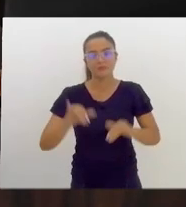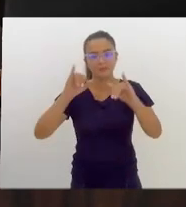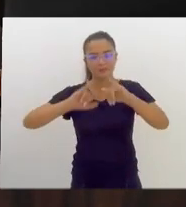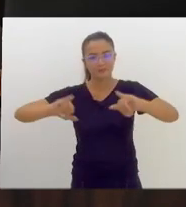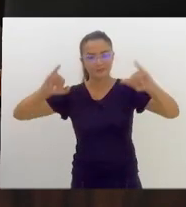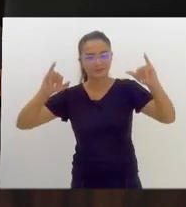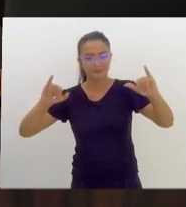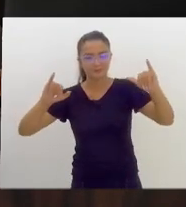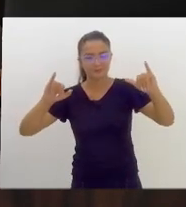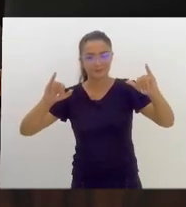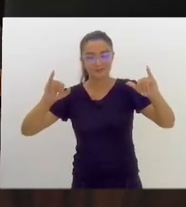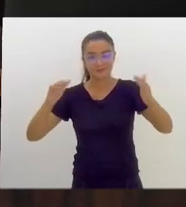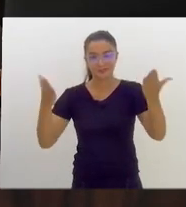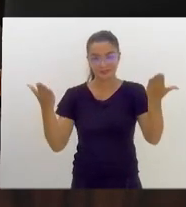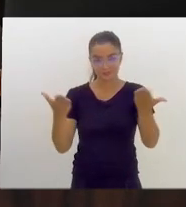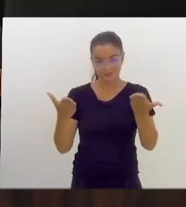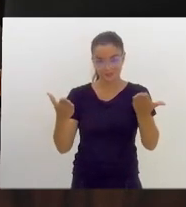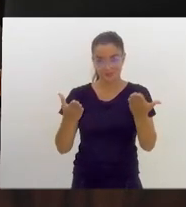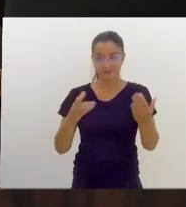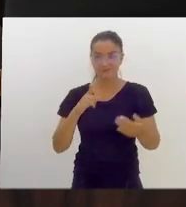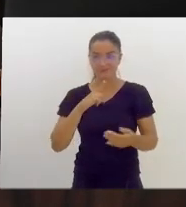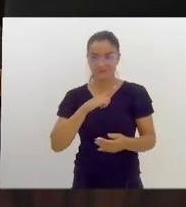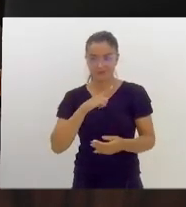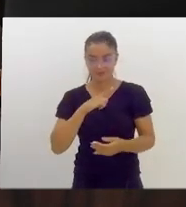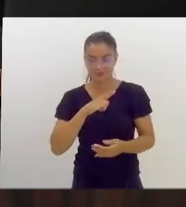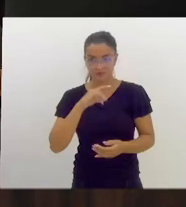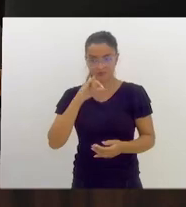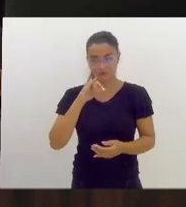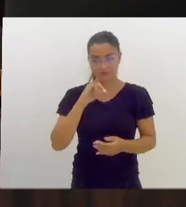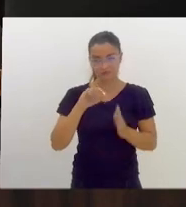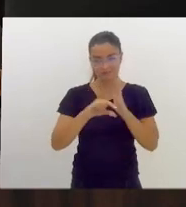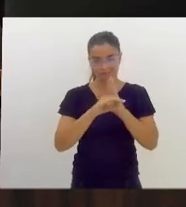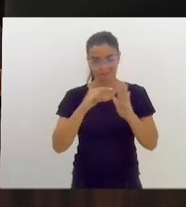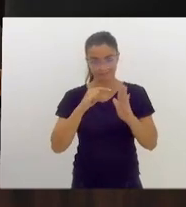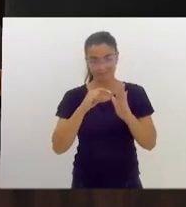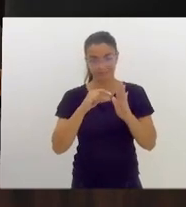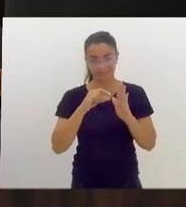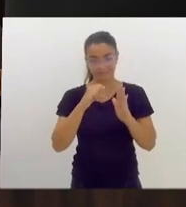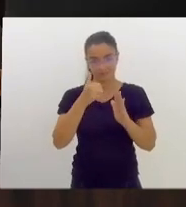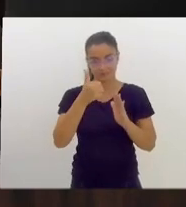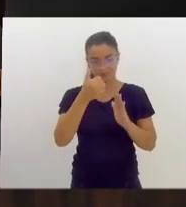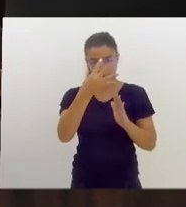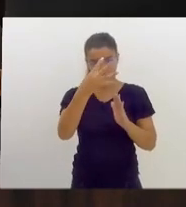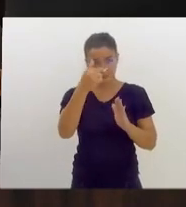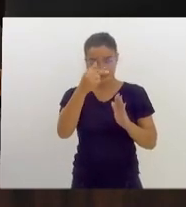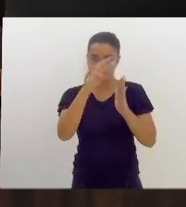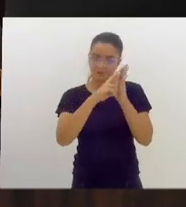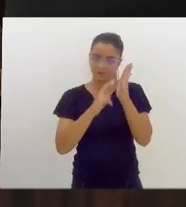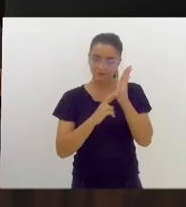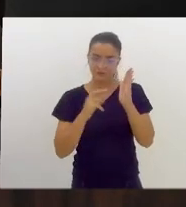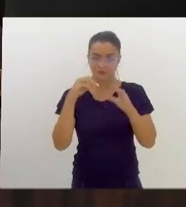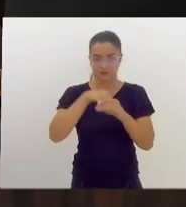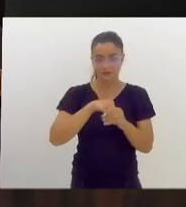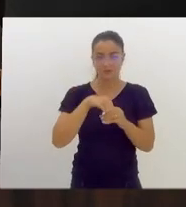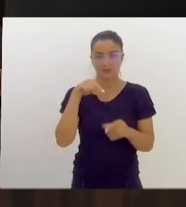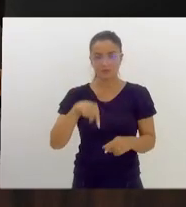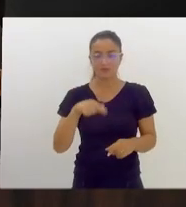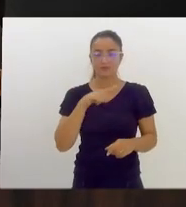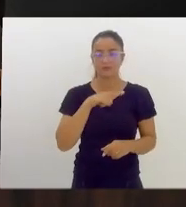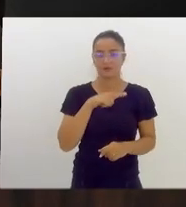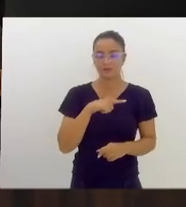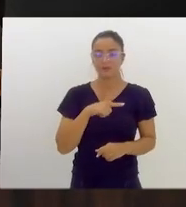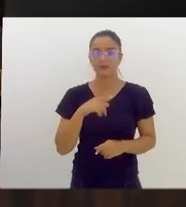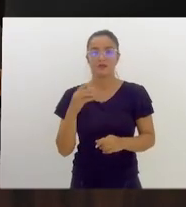Anuncio, incluído na ordem do dia, de acordo com o inciso 3º do artigo 47 do Regimento Interno, em tramitação ordinária,